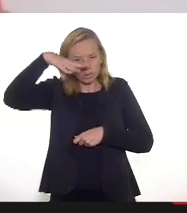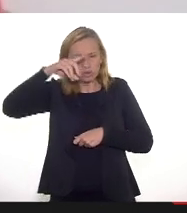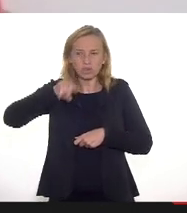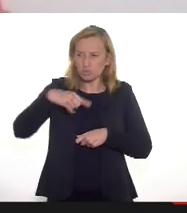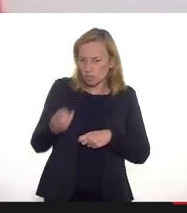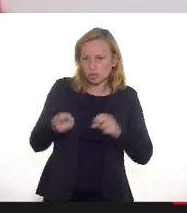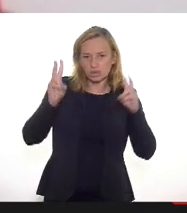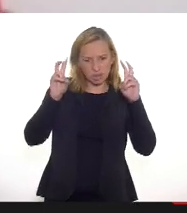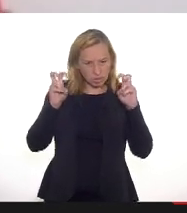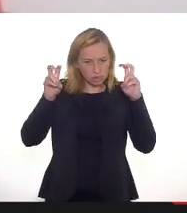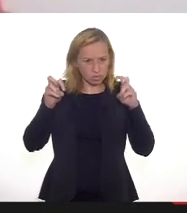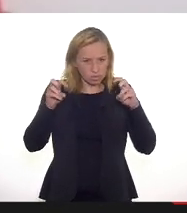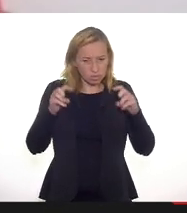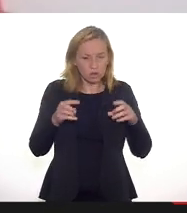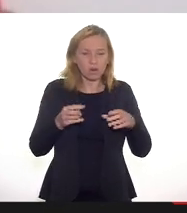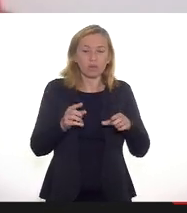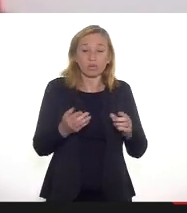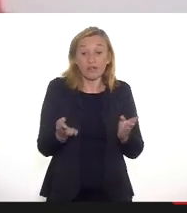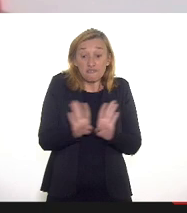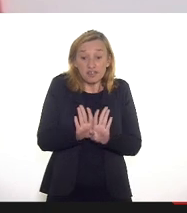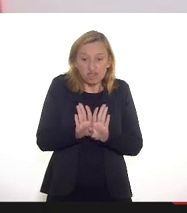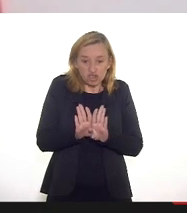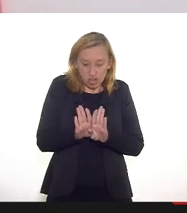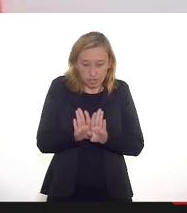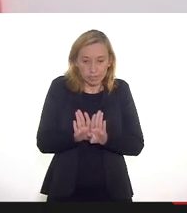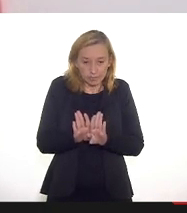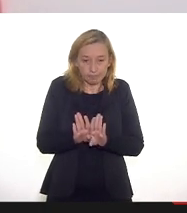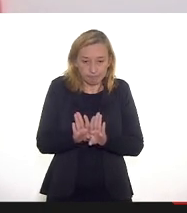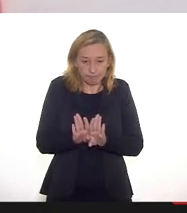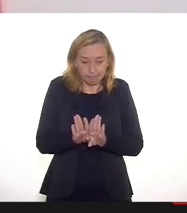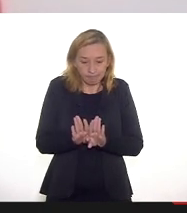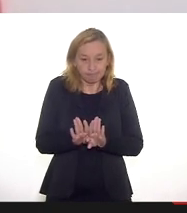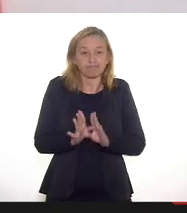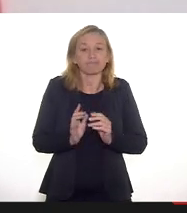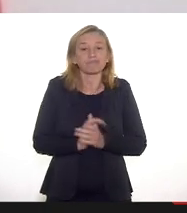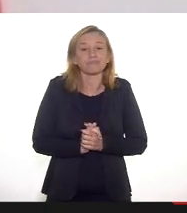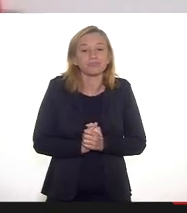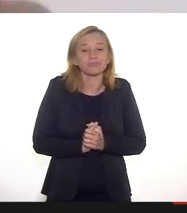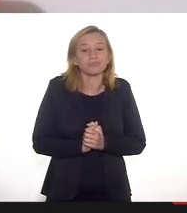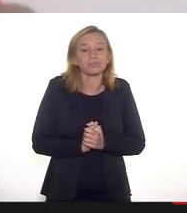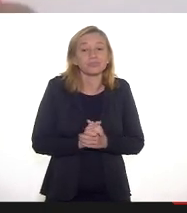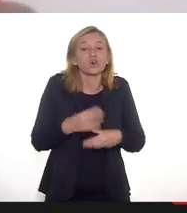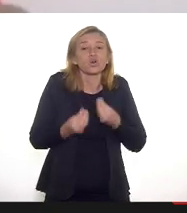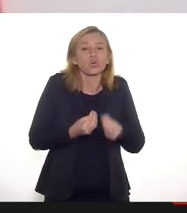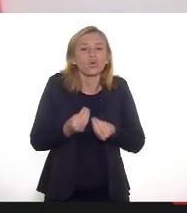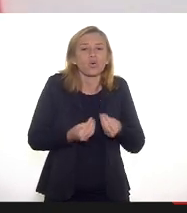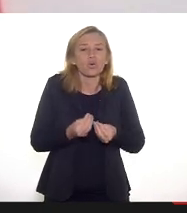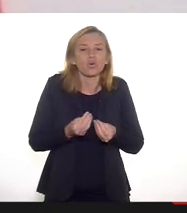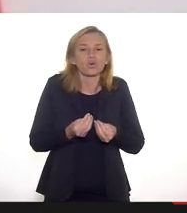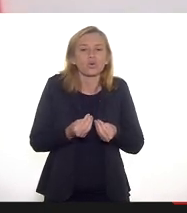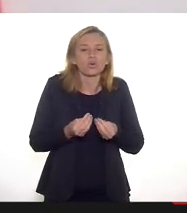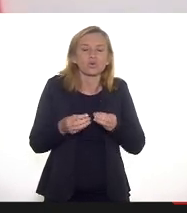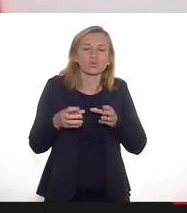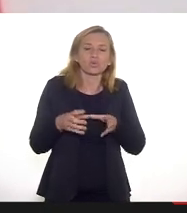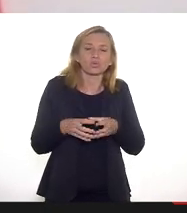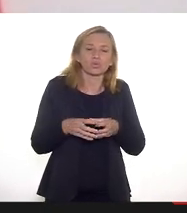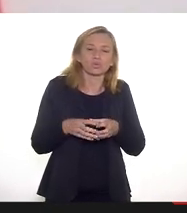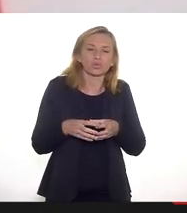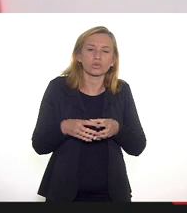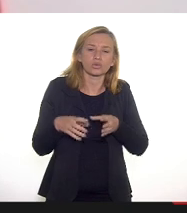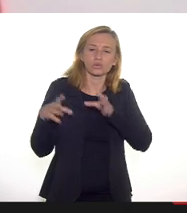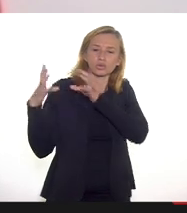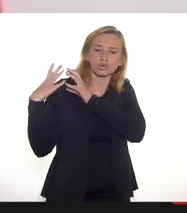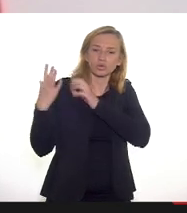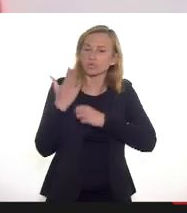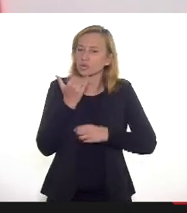questões, exatamente por se manter em quarentena. E como ficou a questão dos terceirizados? E